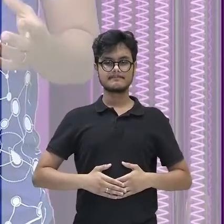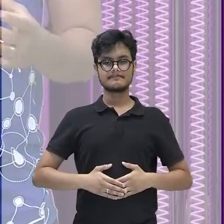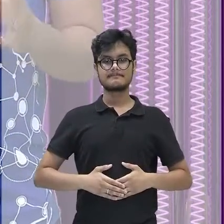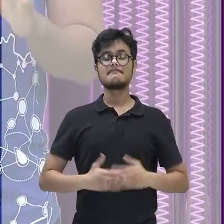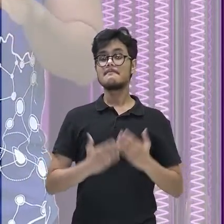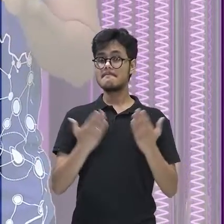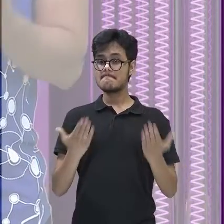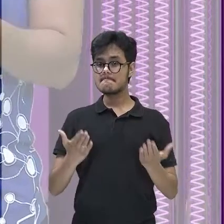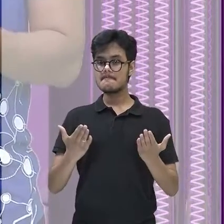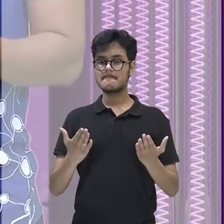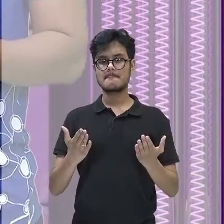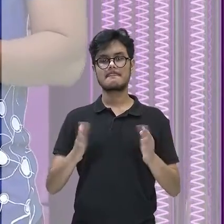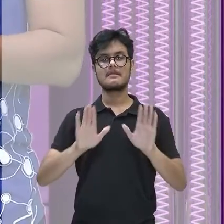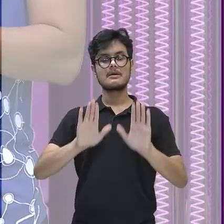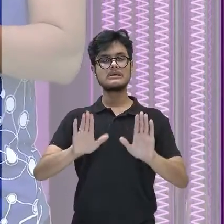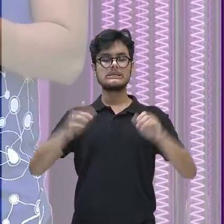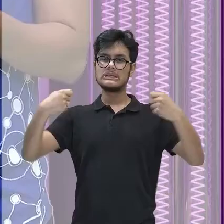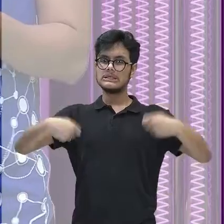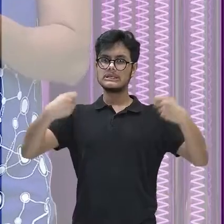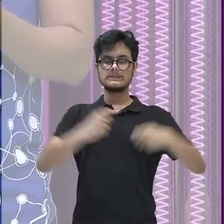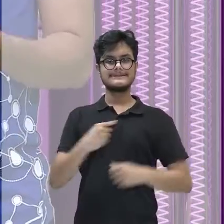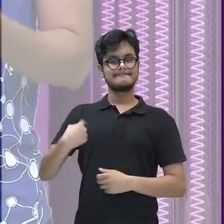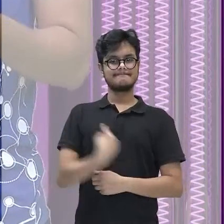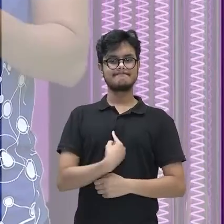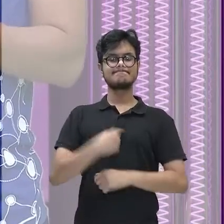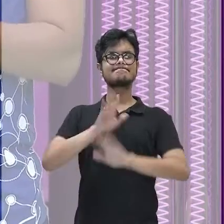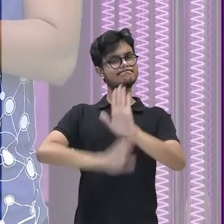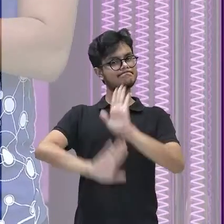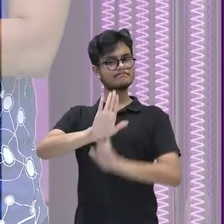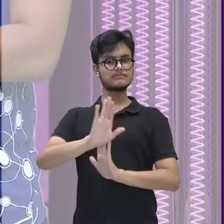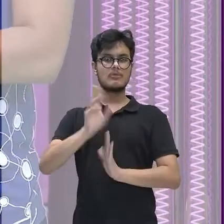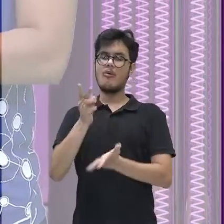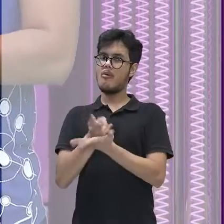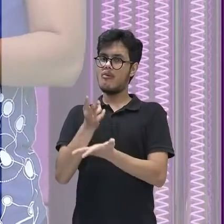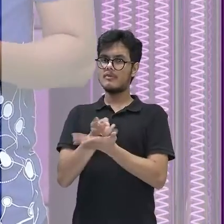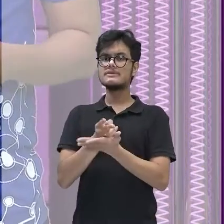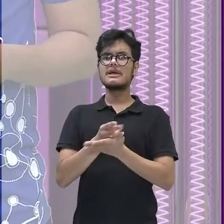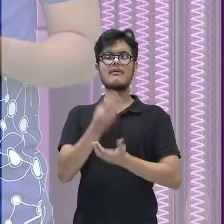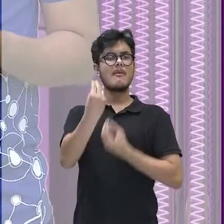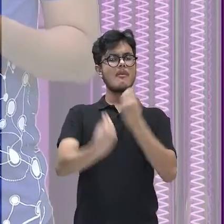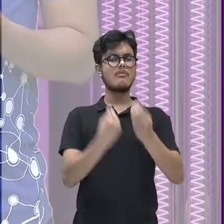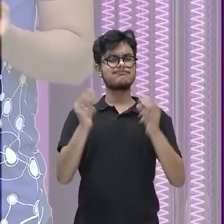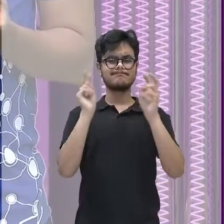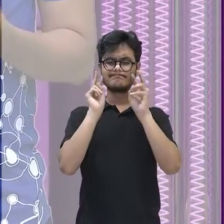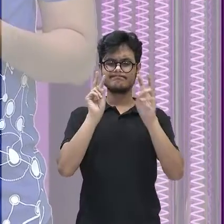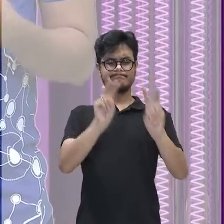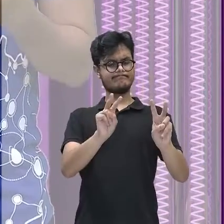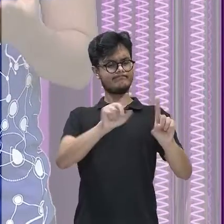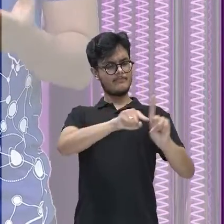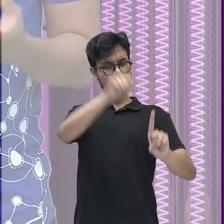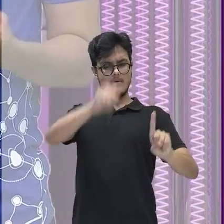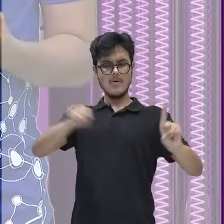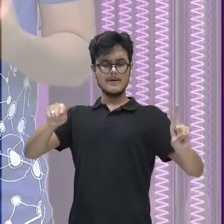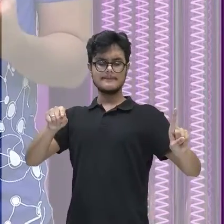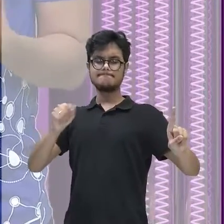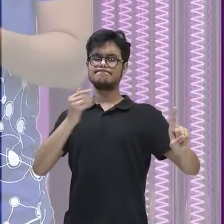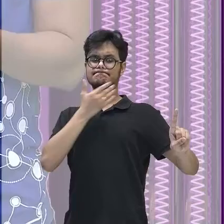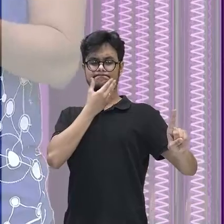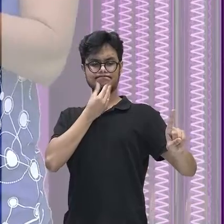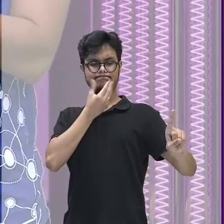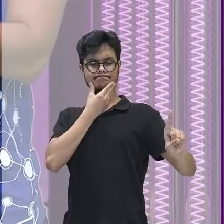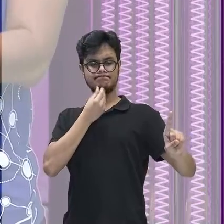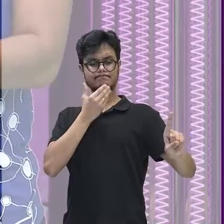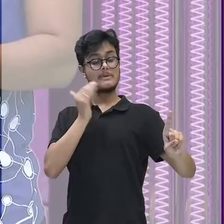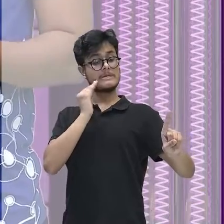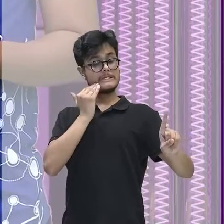Então, nós temos que tomar aqueles cuidados lá na hora da interpretação dos dados, porque às vezes o gráfico ele